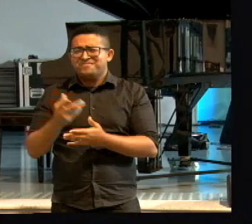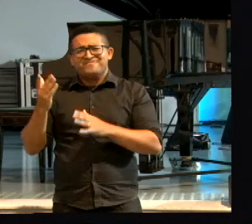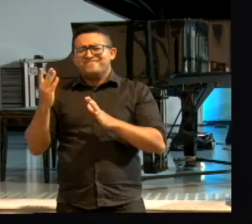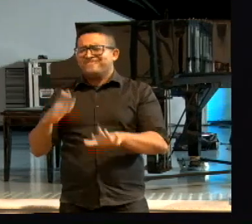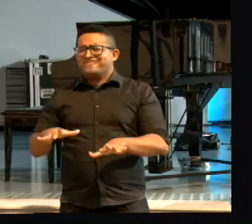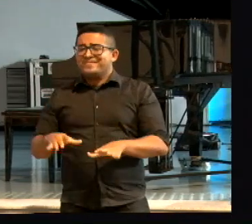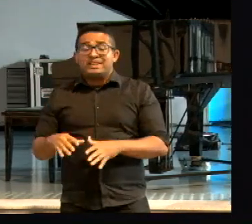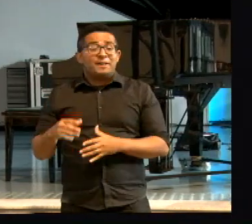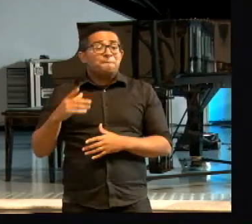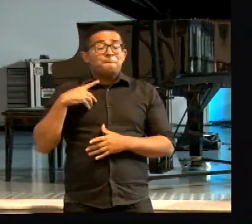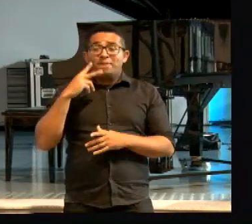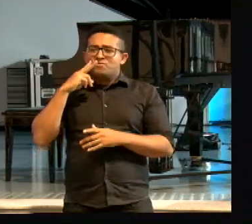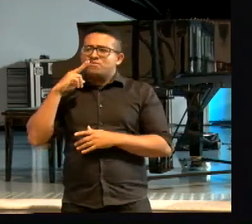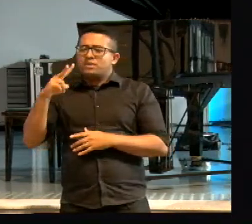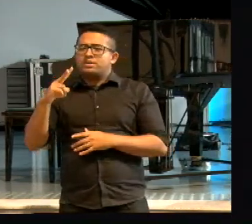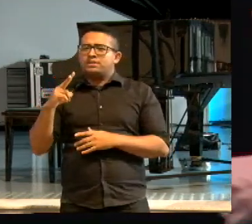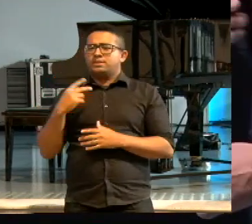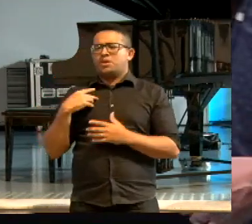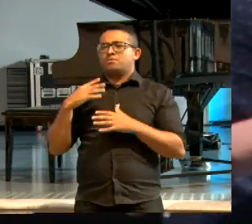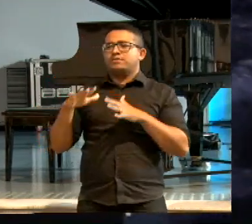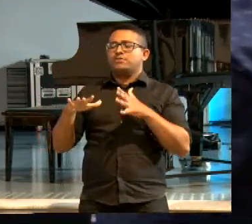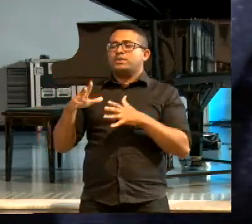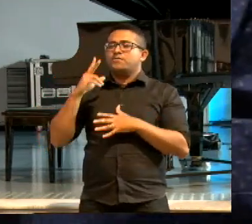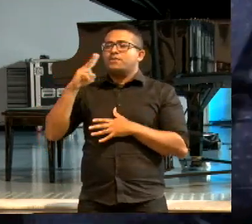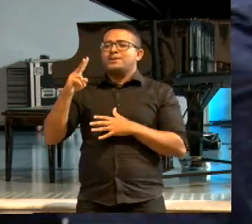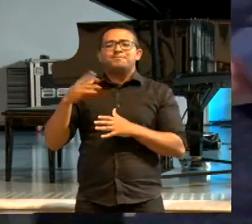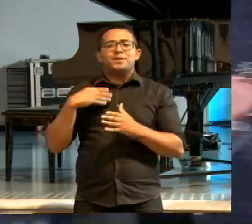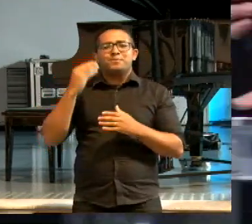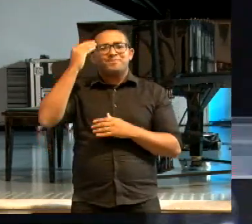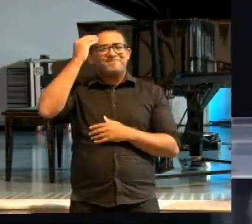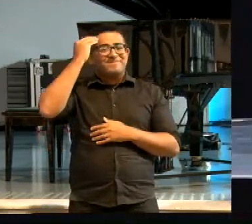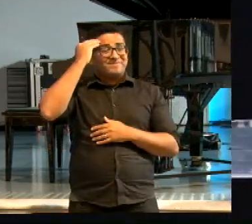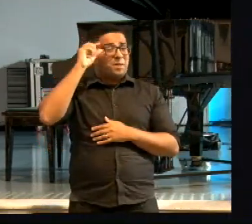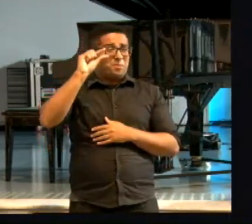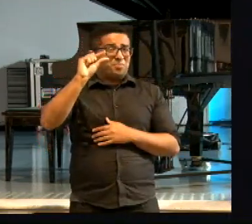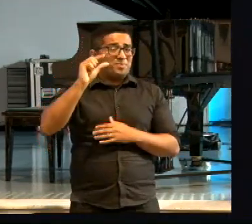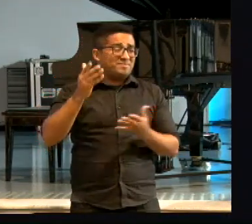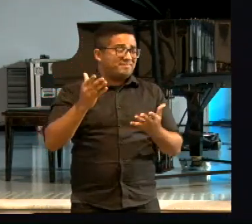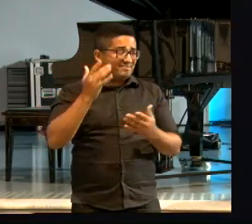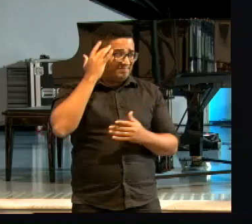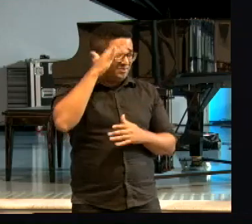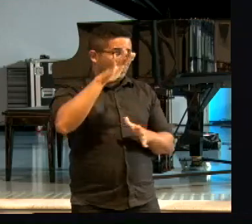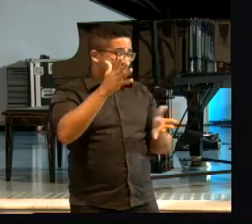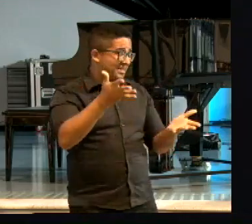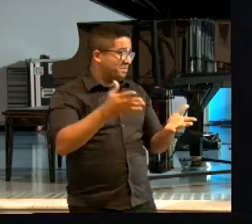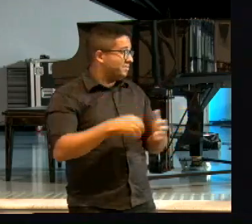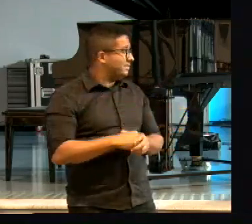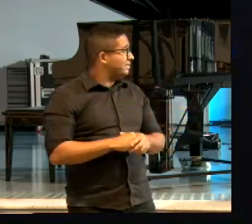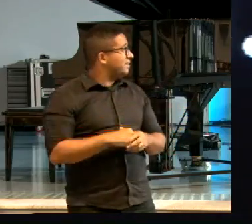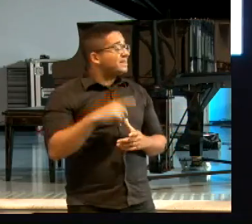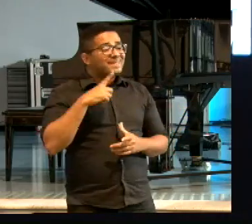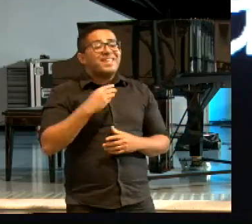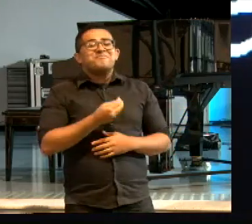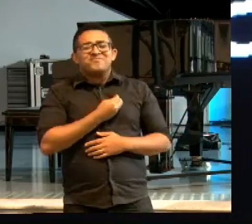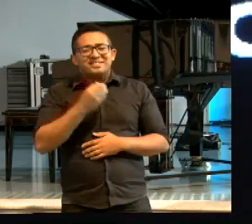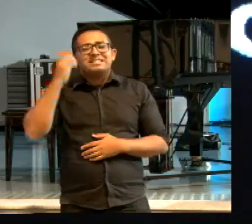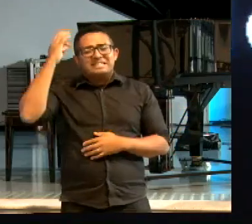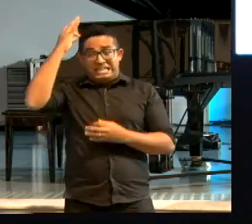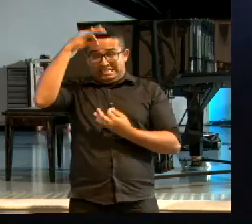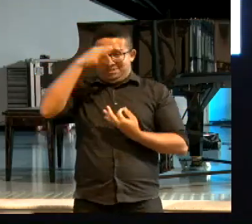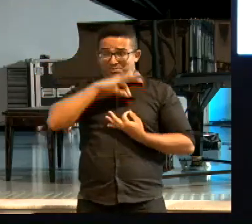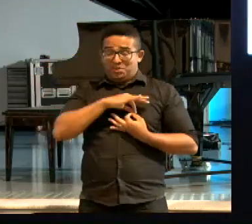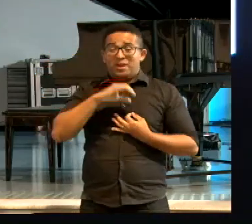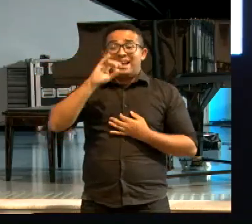né, marcada pelo que nós podemos classificar da falta de bom senso, ela infelizmente tem acontecido na vida espiritual de muita